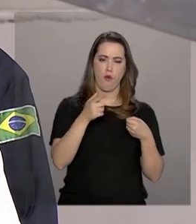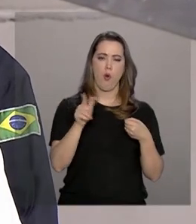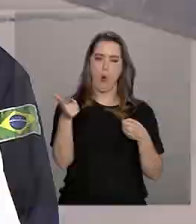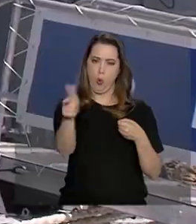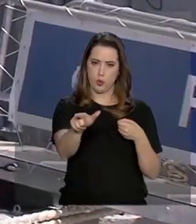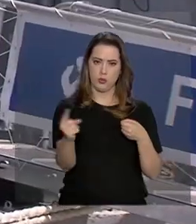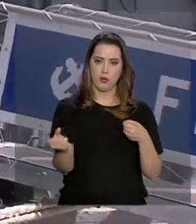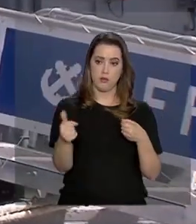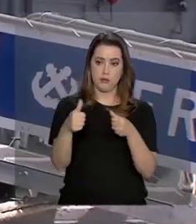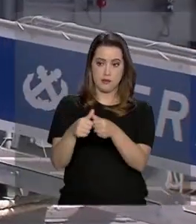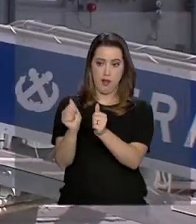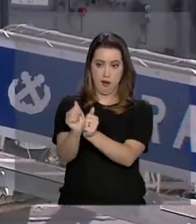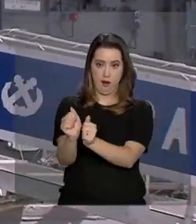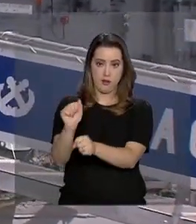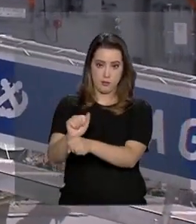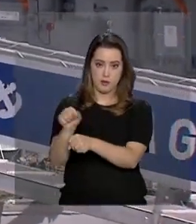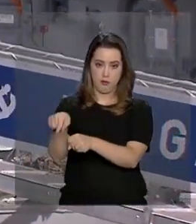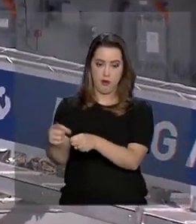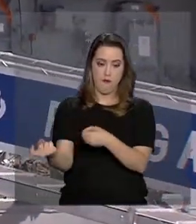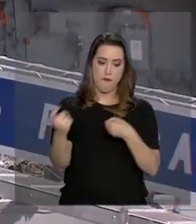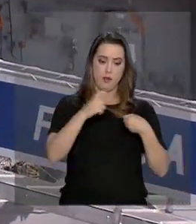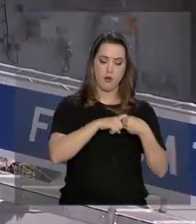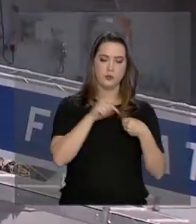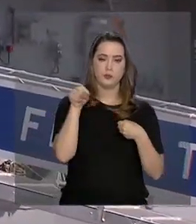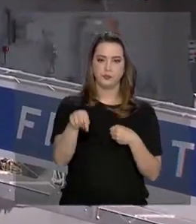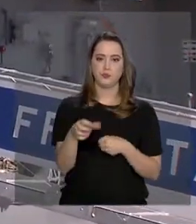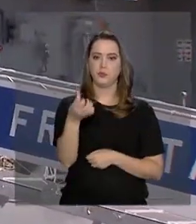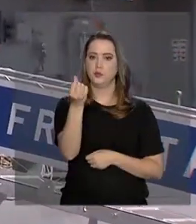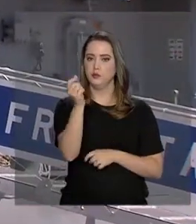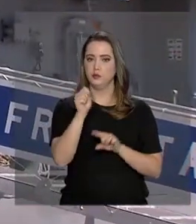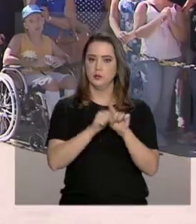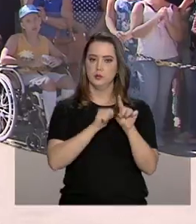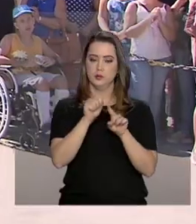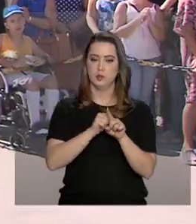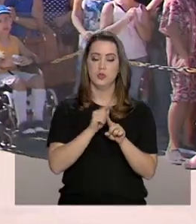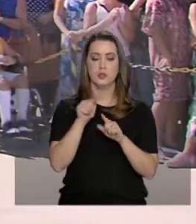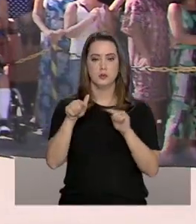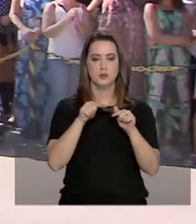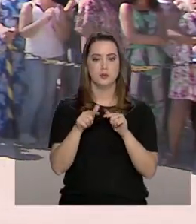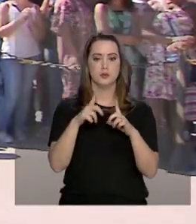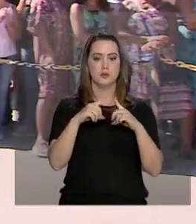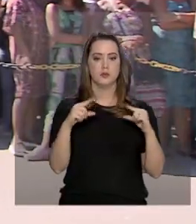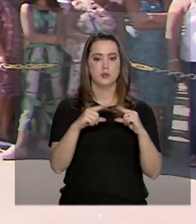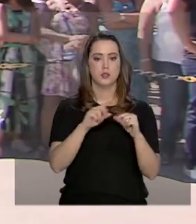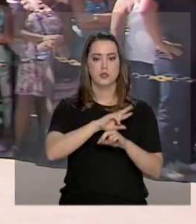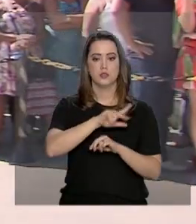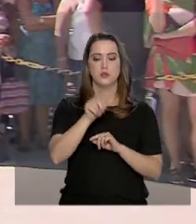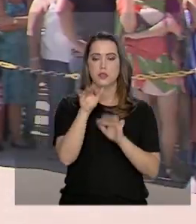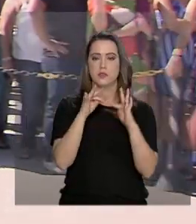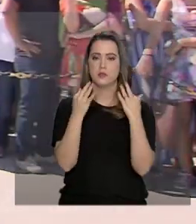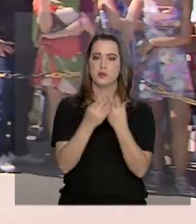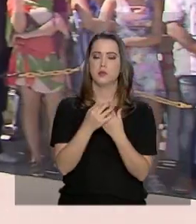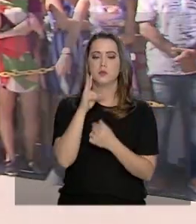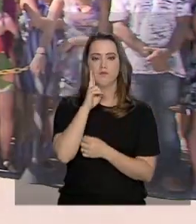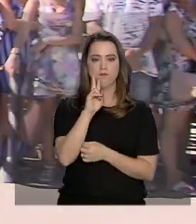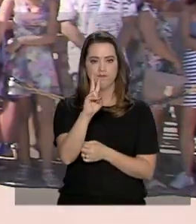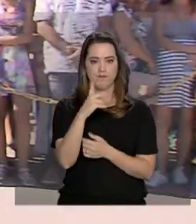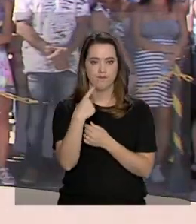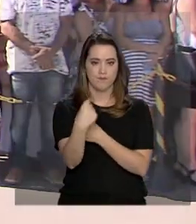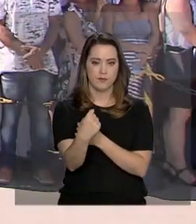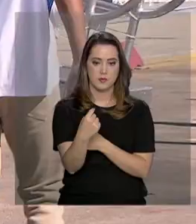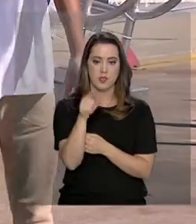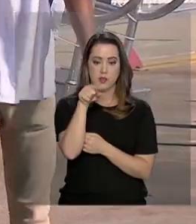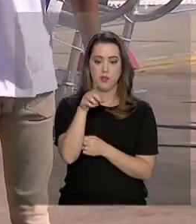Os militares que partiram vão ficar por lá durante 6 meses. Dezenas de familiares foram se despedir.